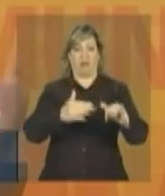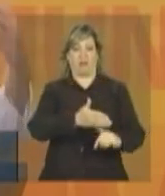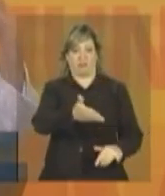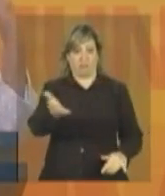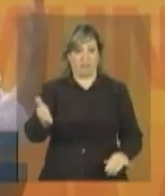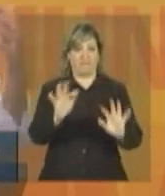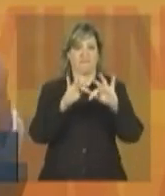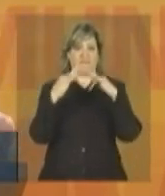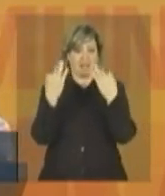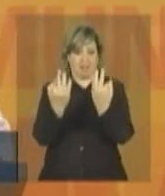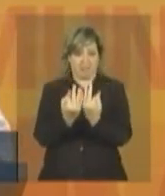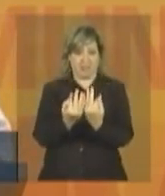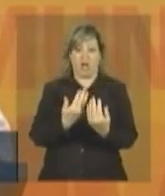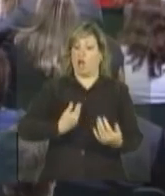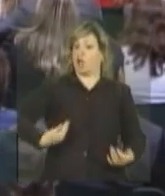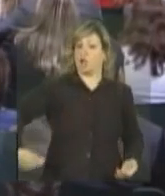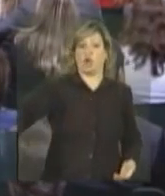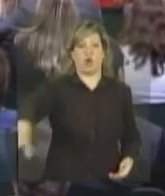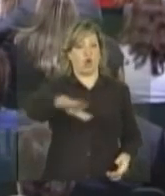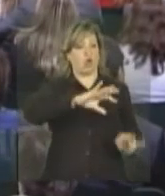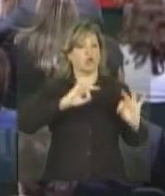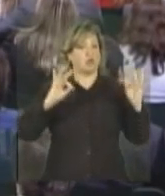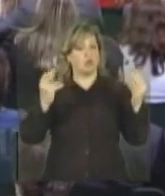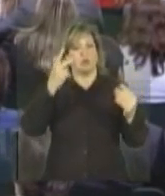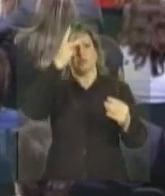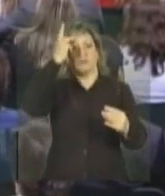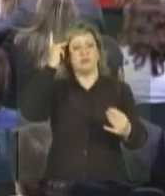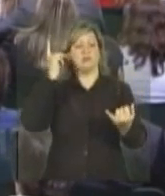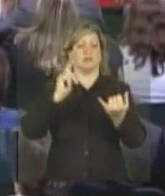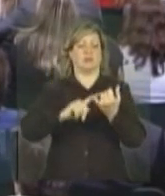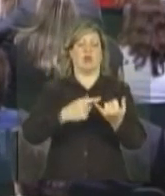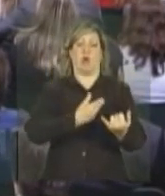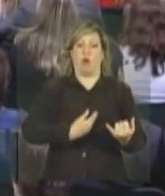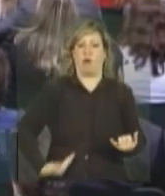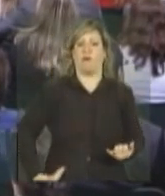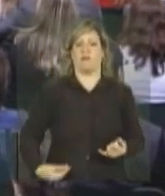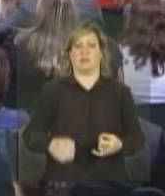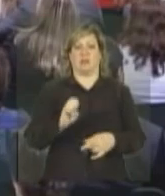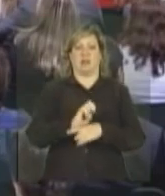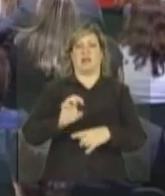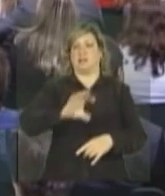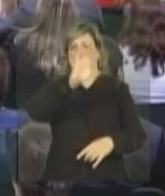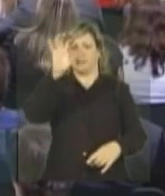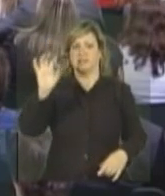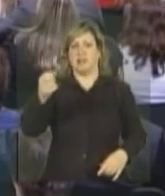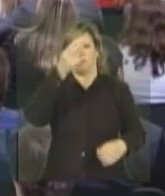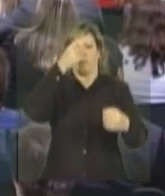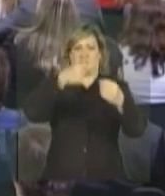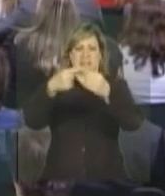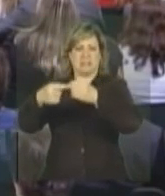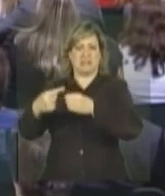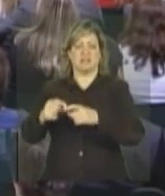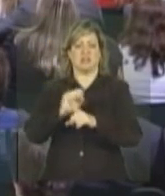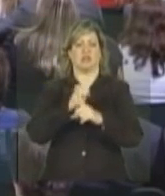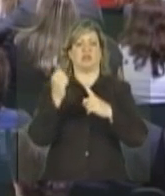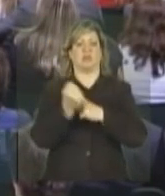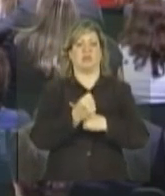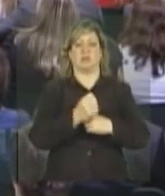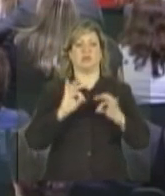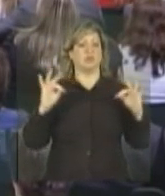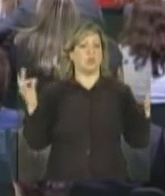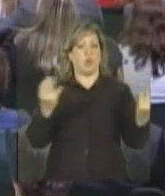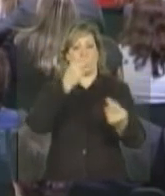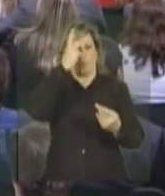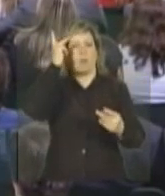todos, mais uma vez eu repito, União, Estado, Município, Sociedade Civil, temos de